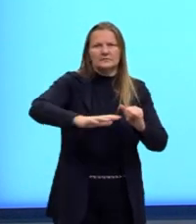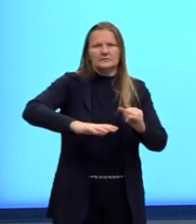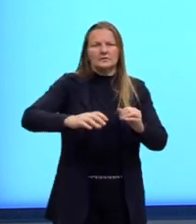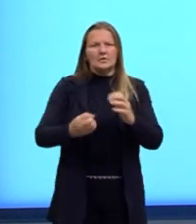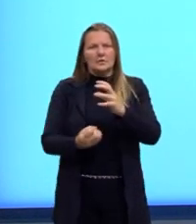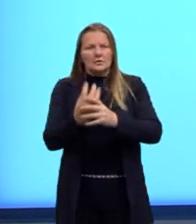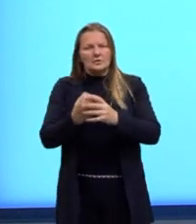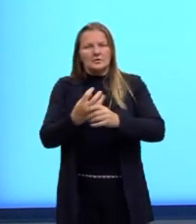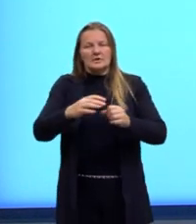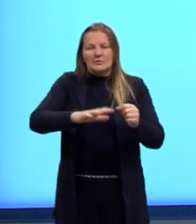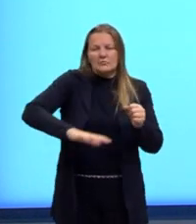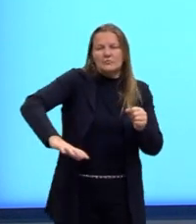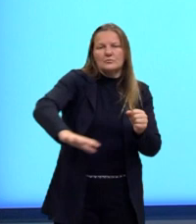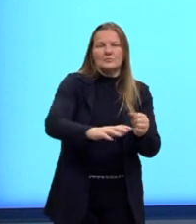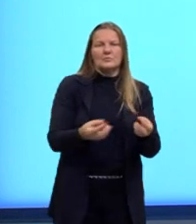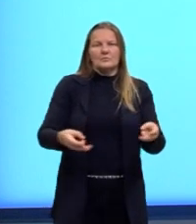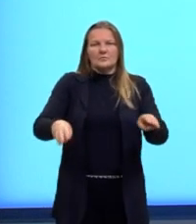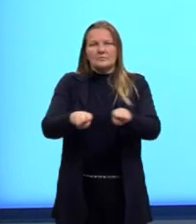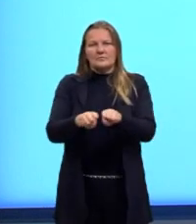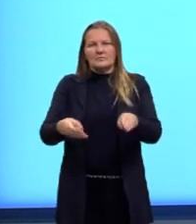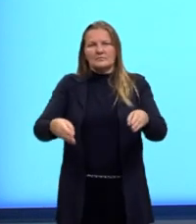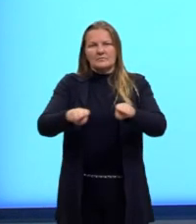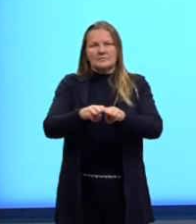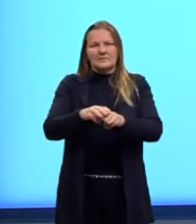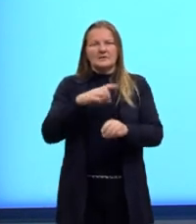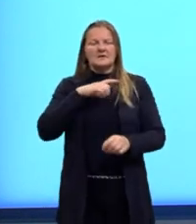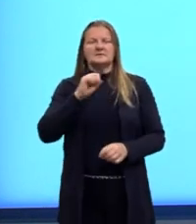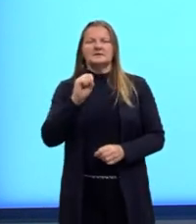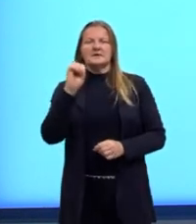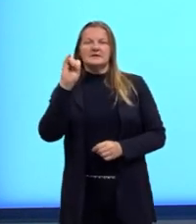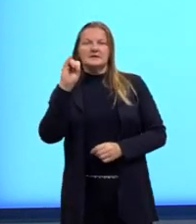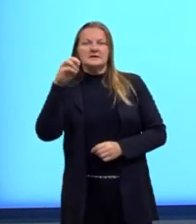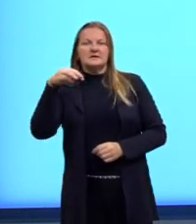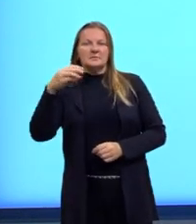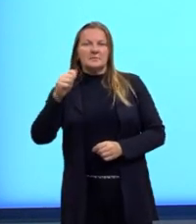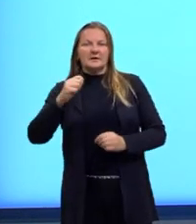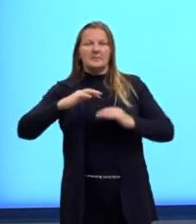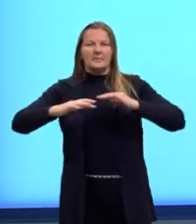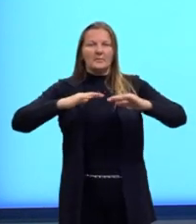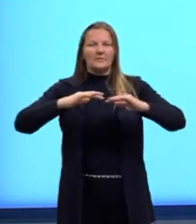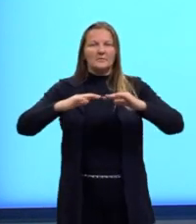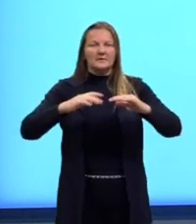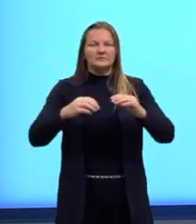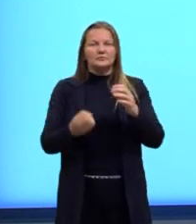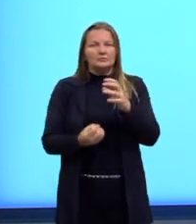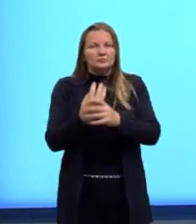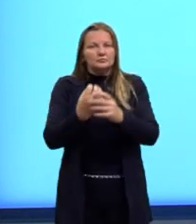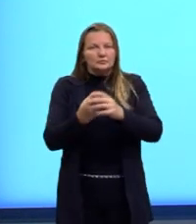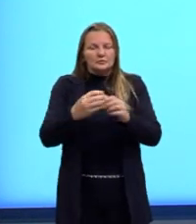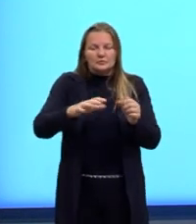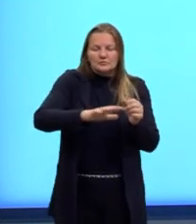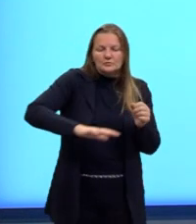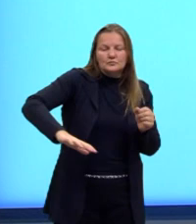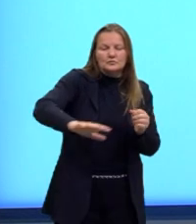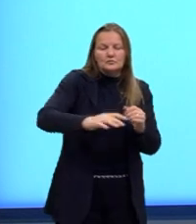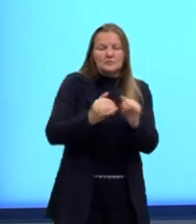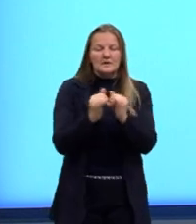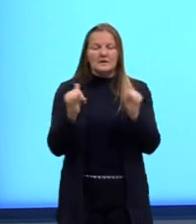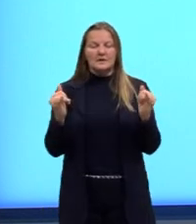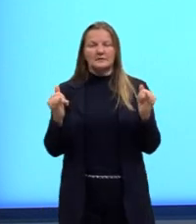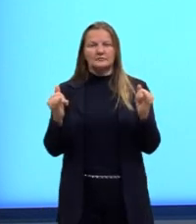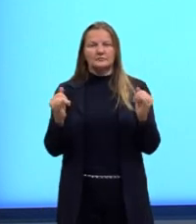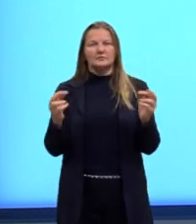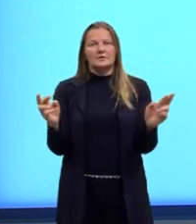gera campo magnético. E quando a gente tem ímãs, né, em movimento, a gente gera campo elétrico. Então, aqui